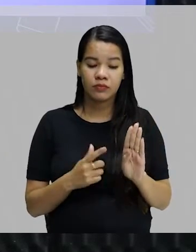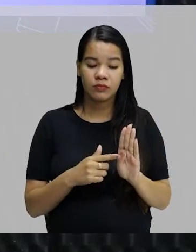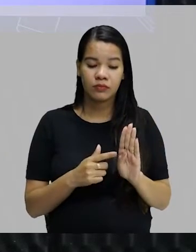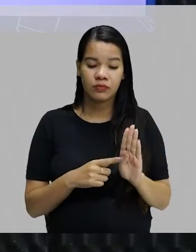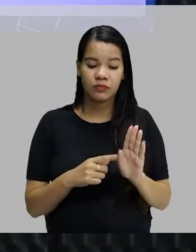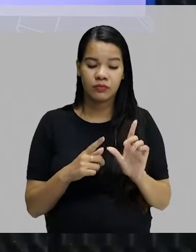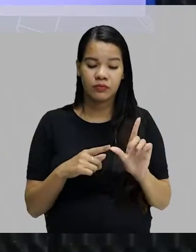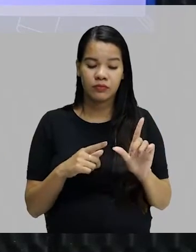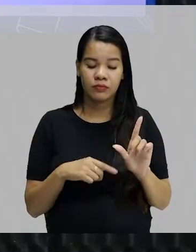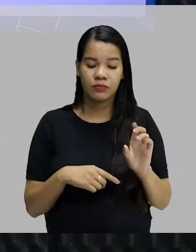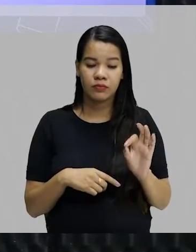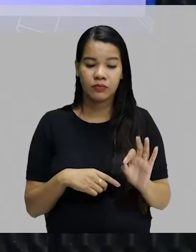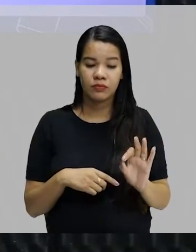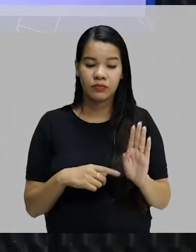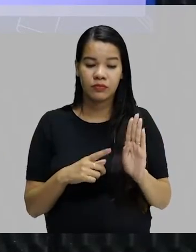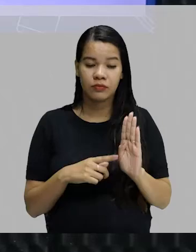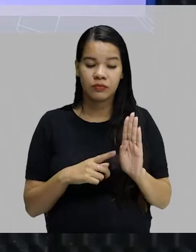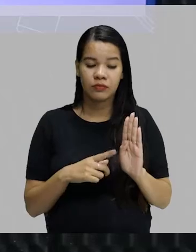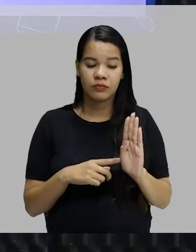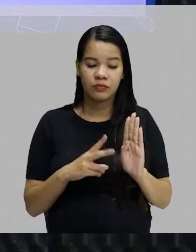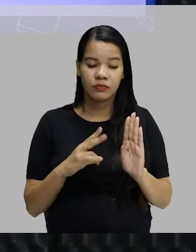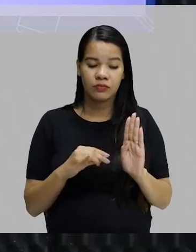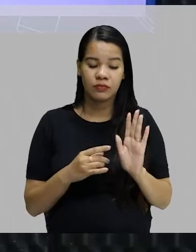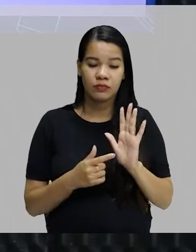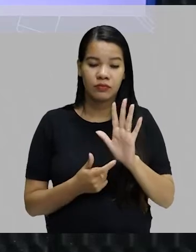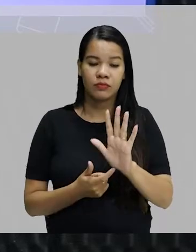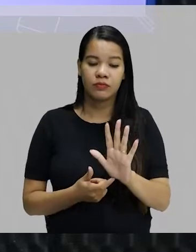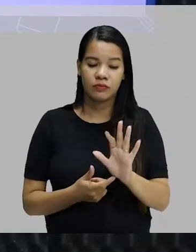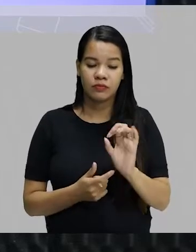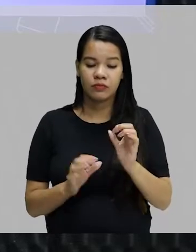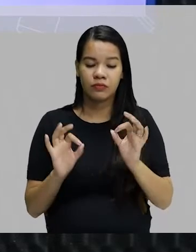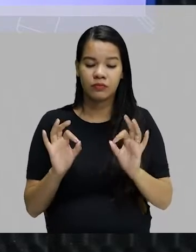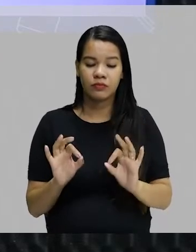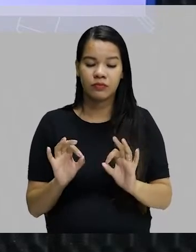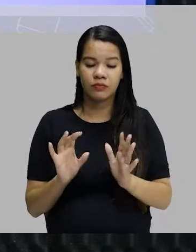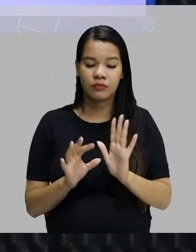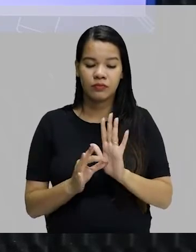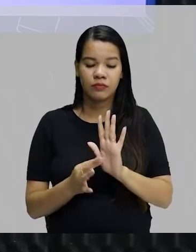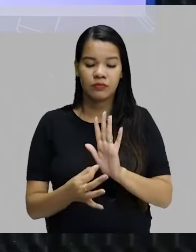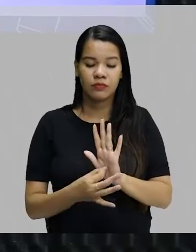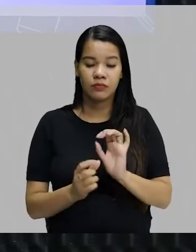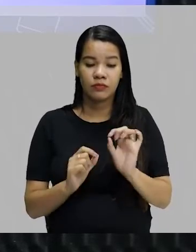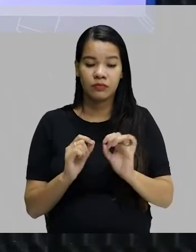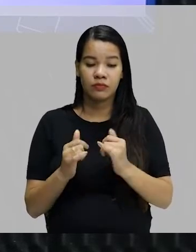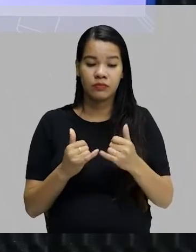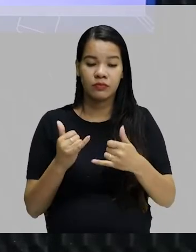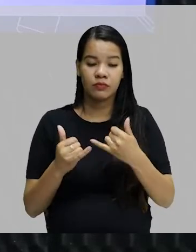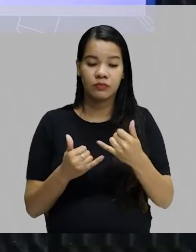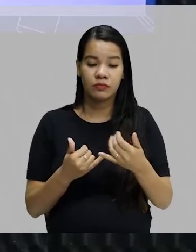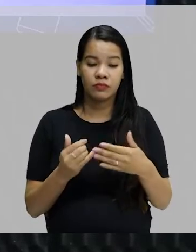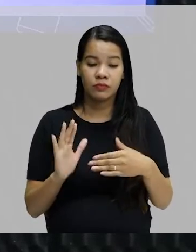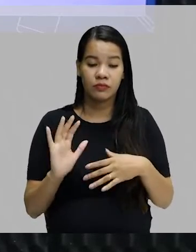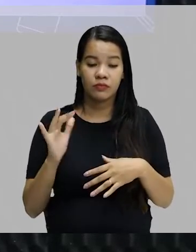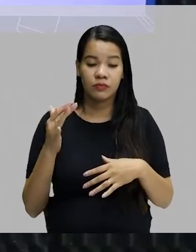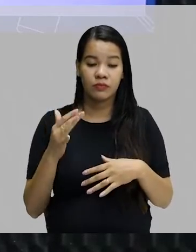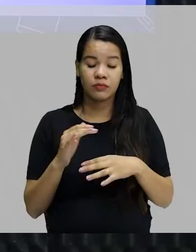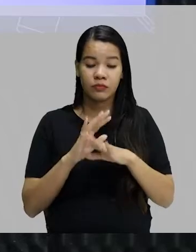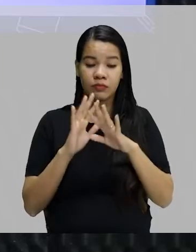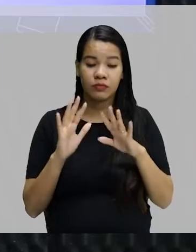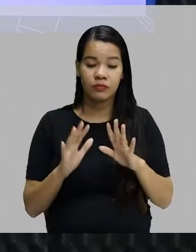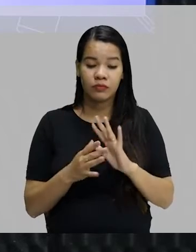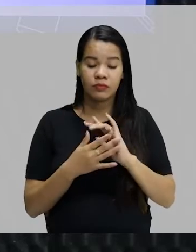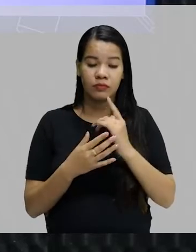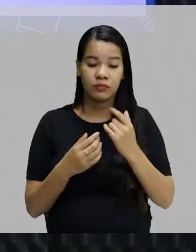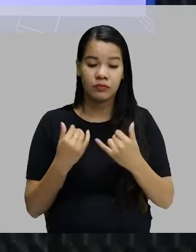bola. Onde ela realmente traz uma sugestão, né, de que os jogos de linguagem se dão, obviamente, como um jogo, jogos